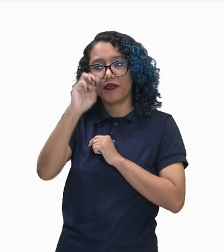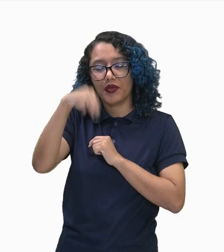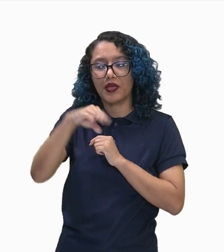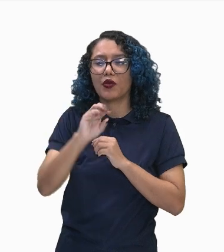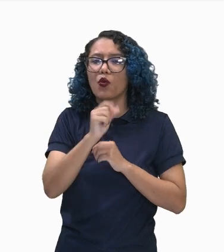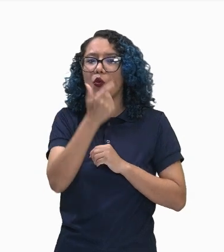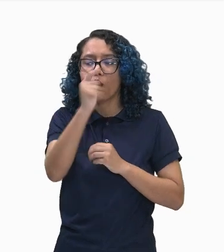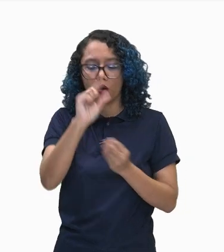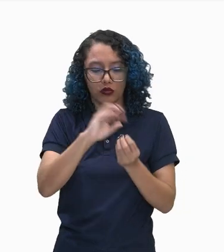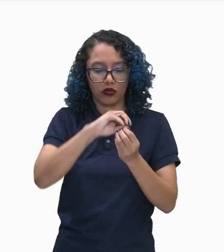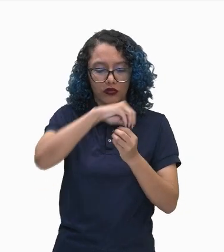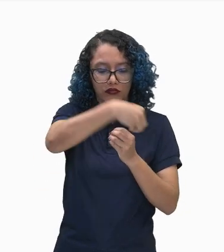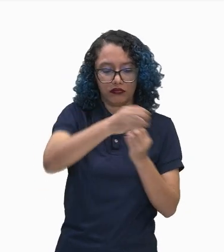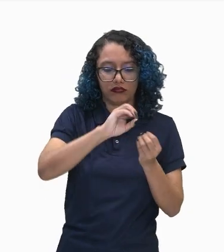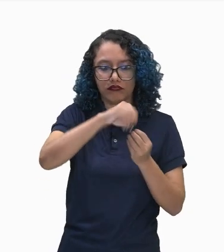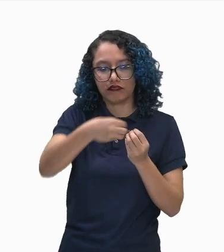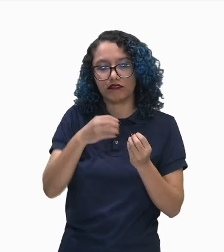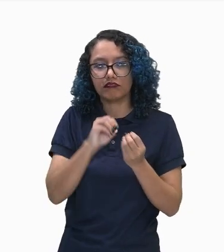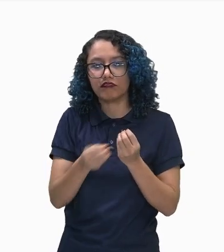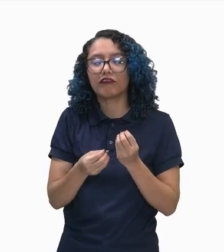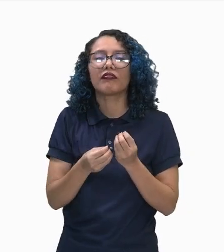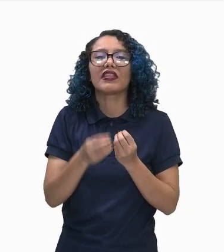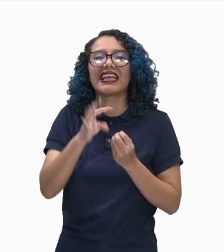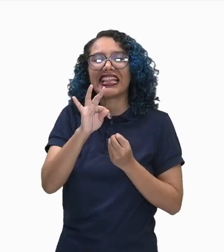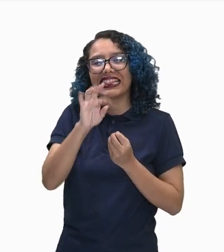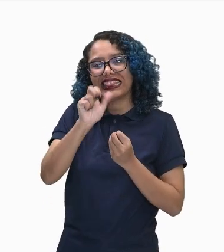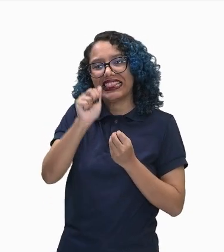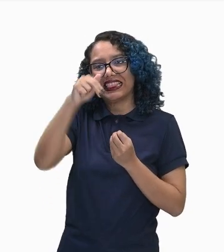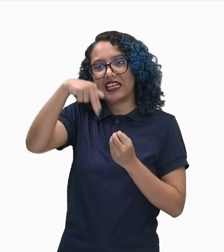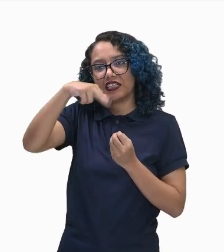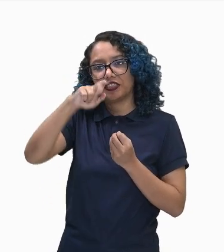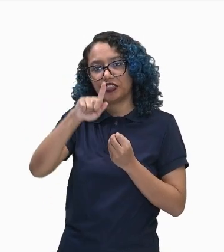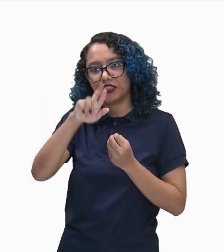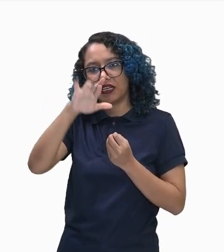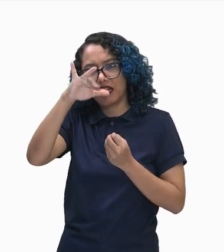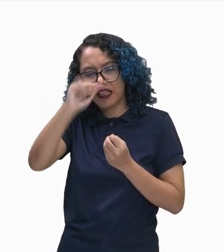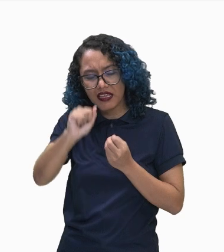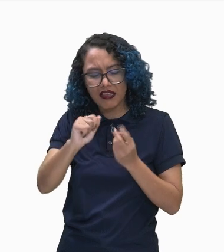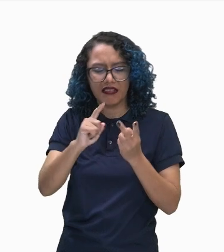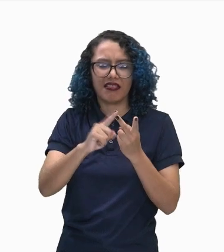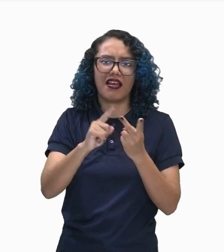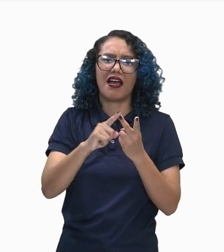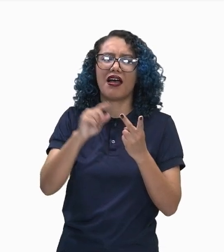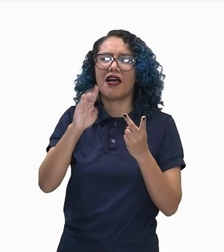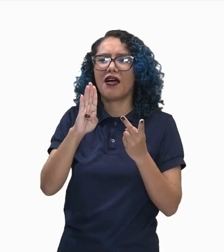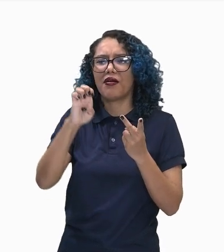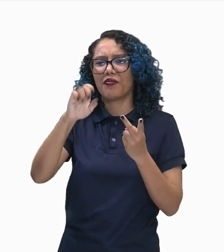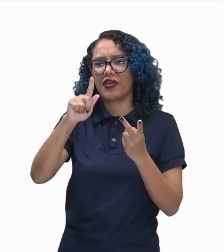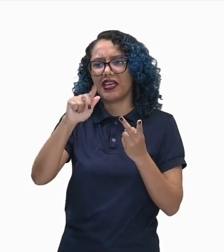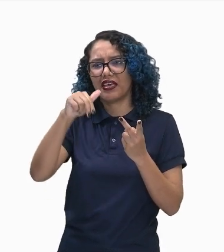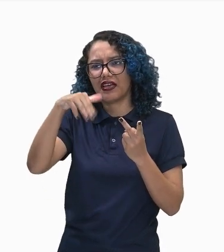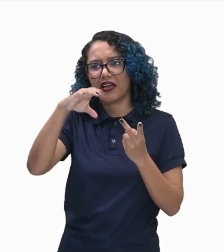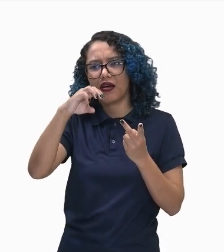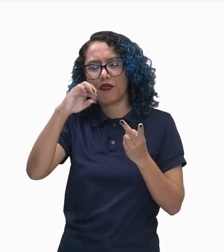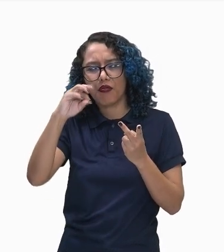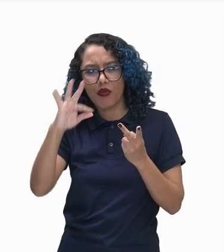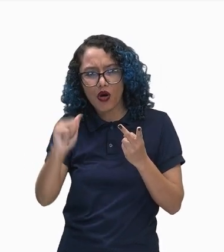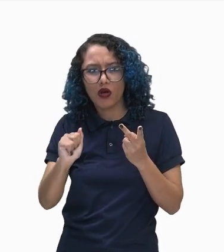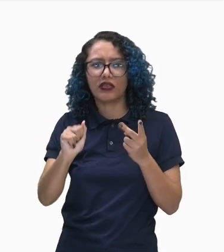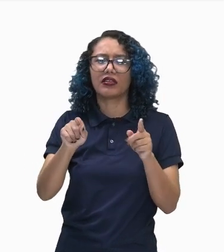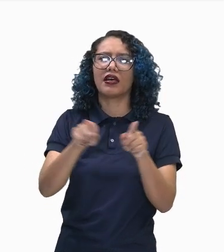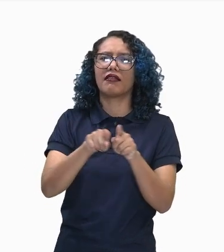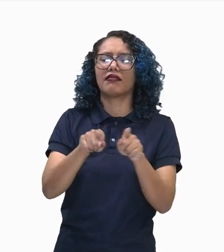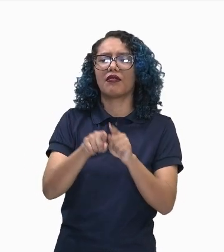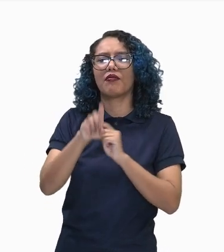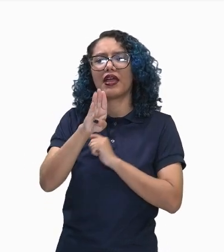ser bergamota, pode ser tangerina. O biribá tem nomes diferentes, dependendo da região. Pode